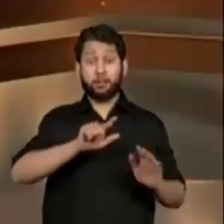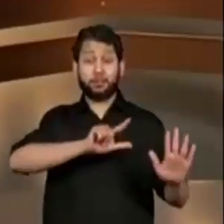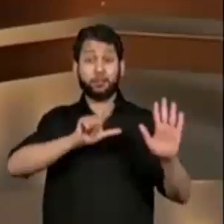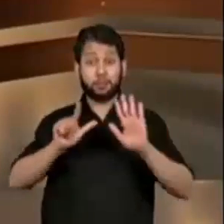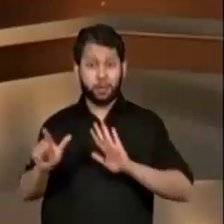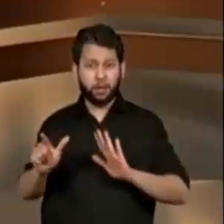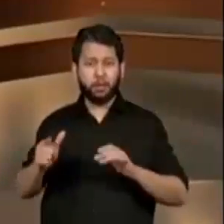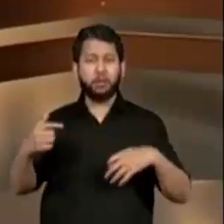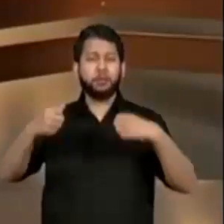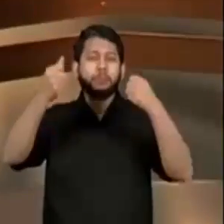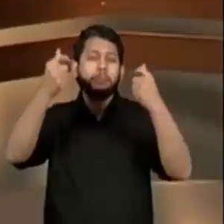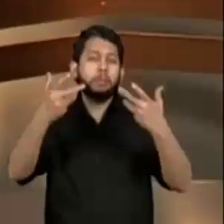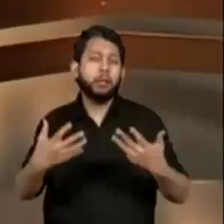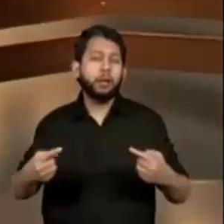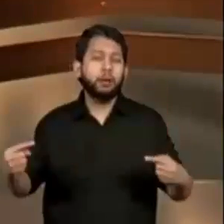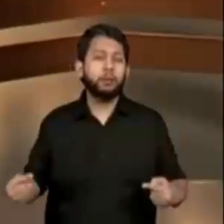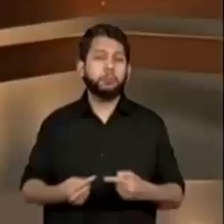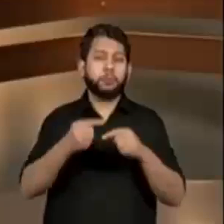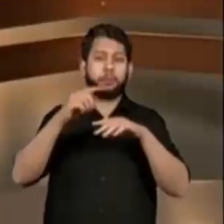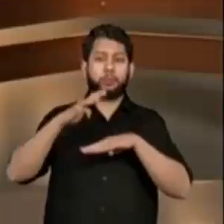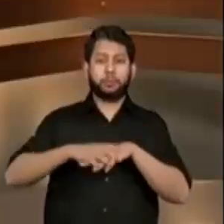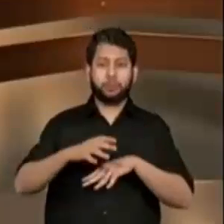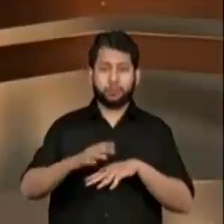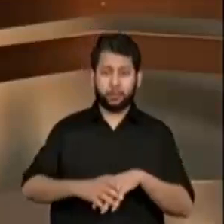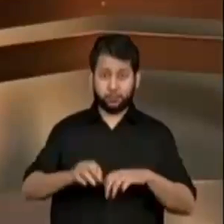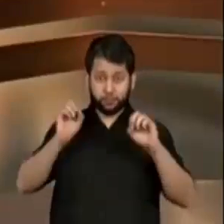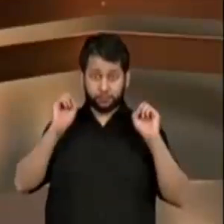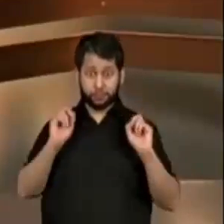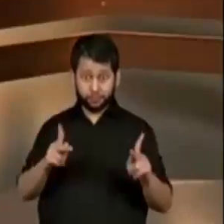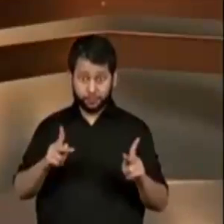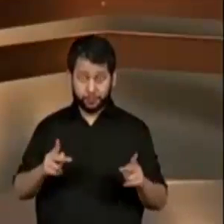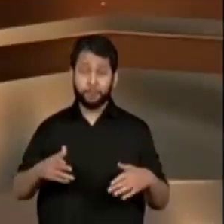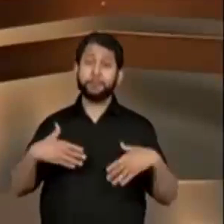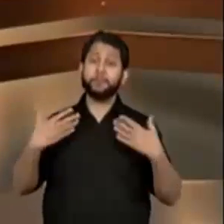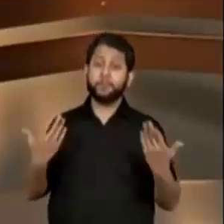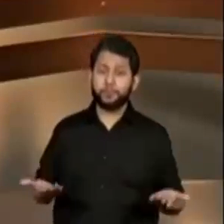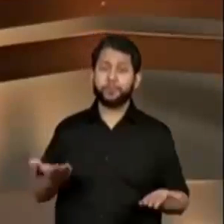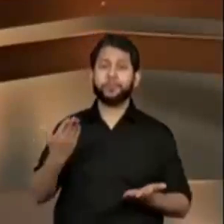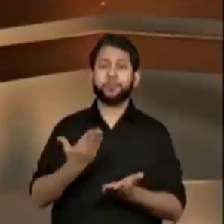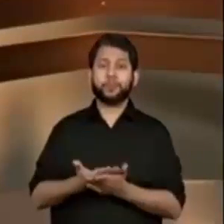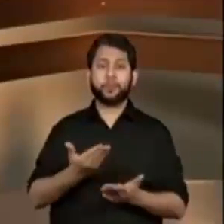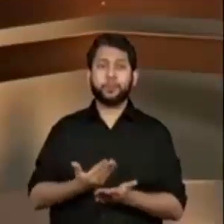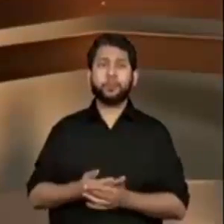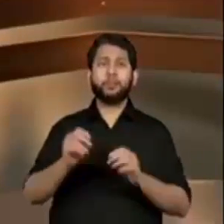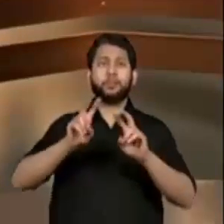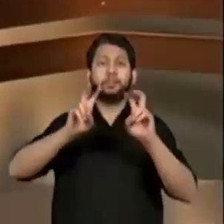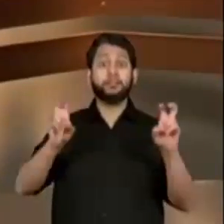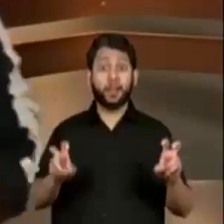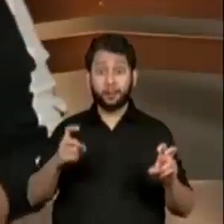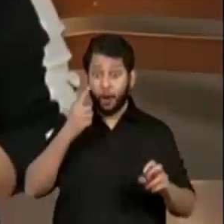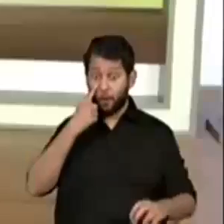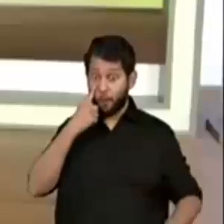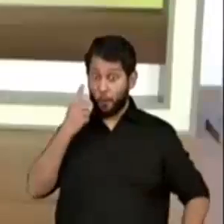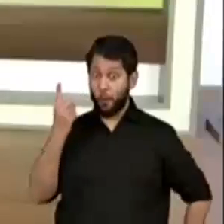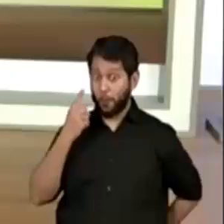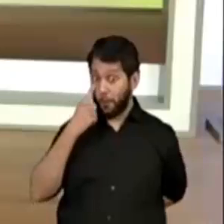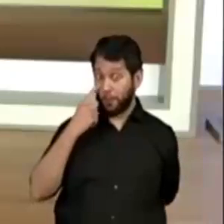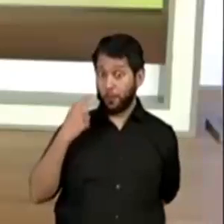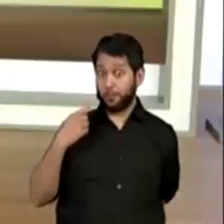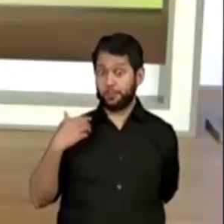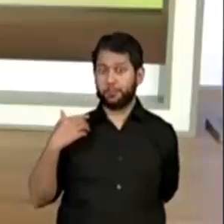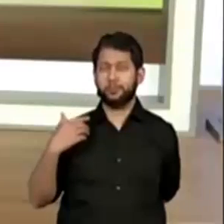os mistérios da matemática. Fechou? Por isso, o título da nossa aula é... Vou colocar aqui para vocês. Vamos